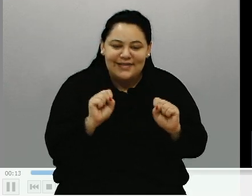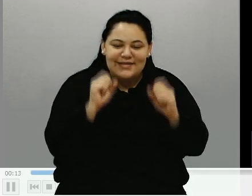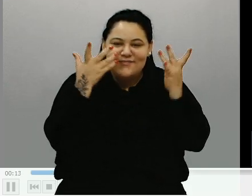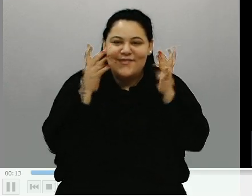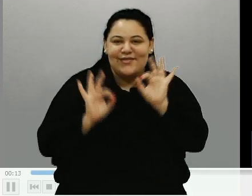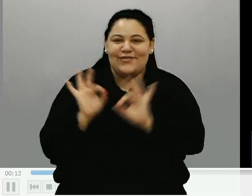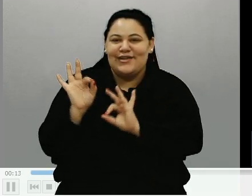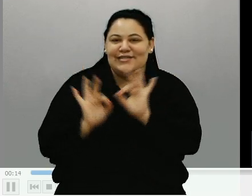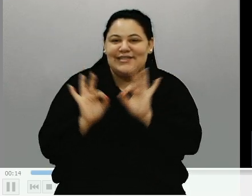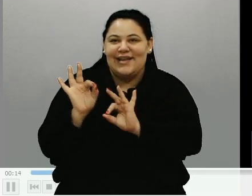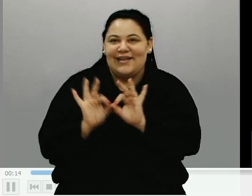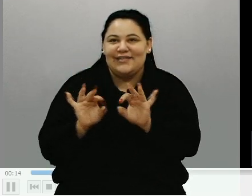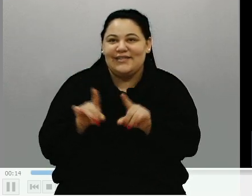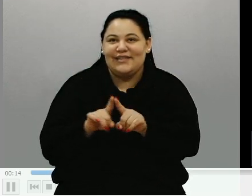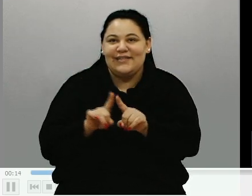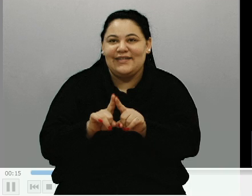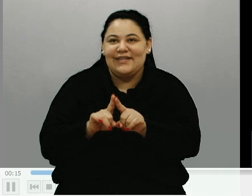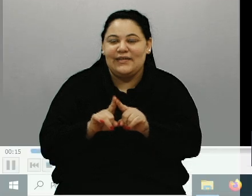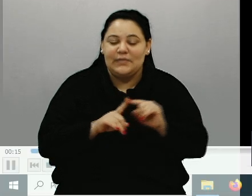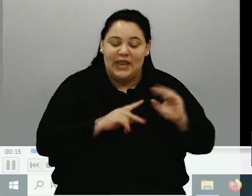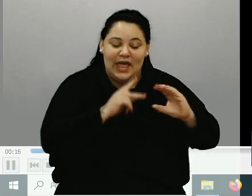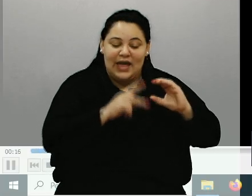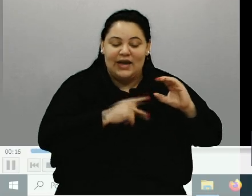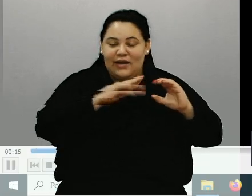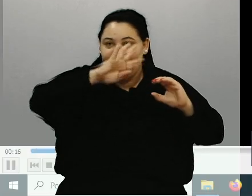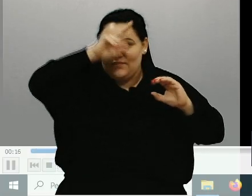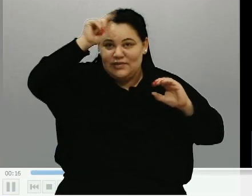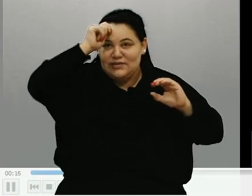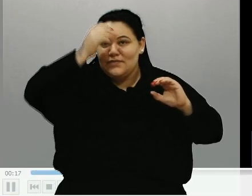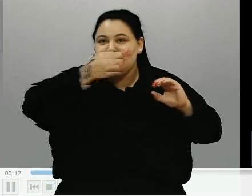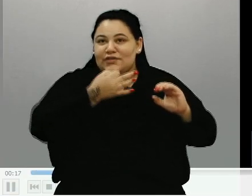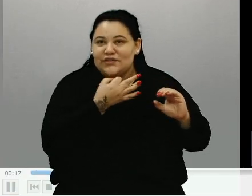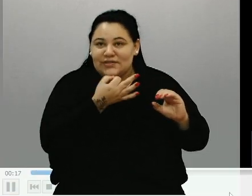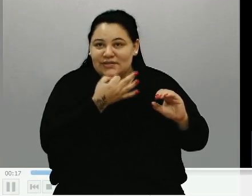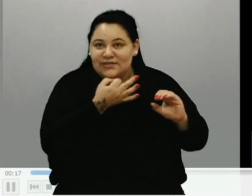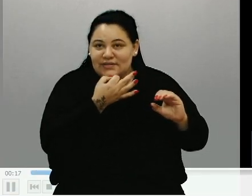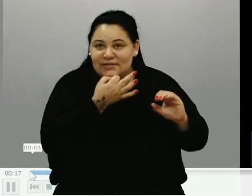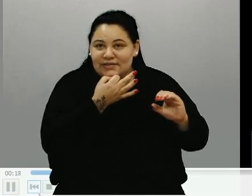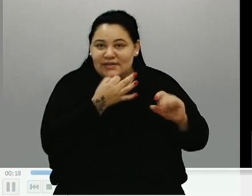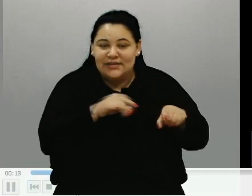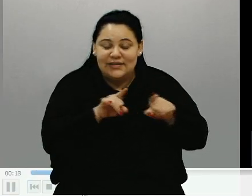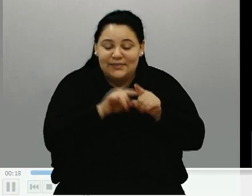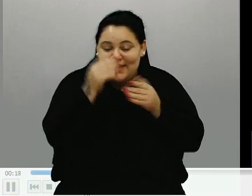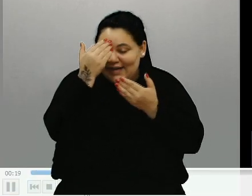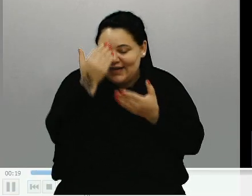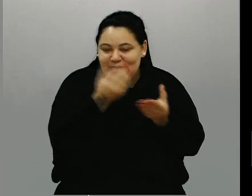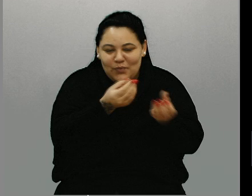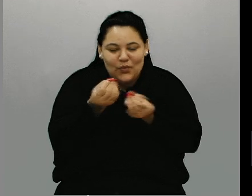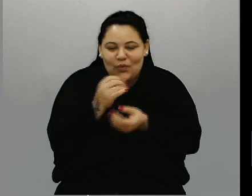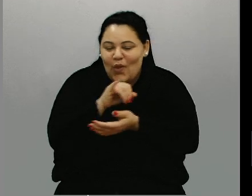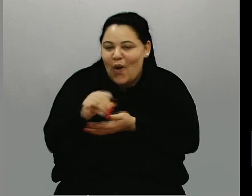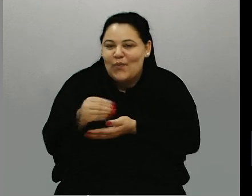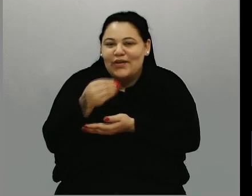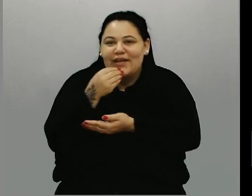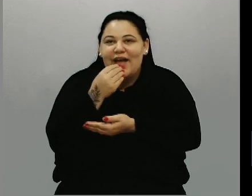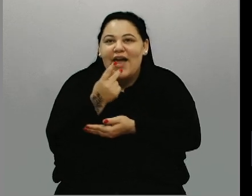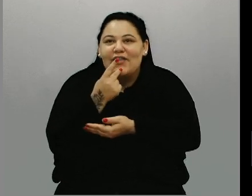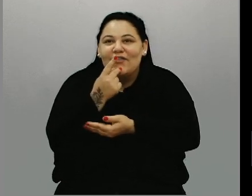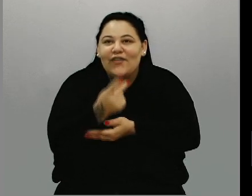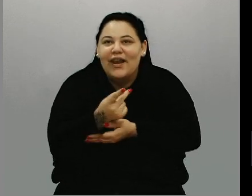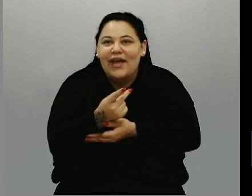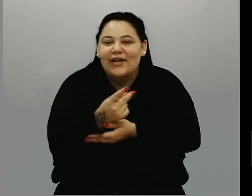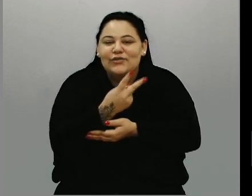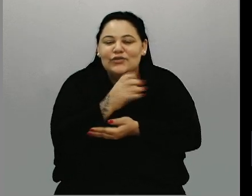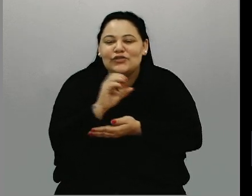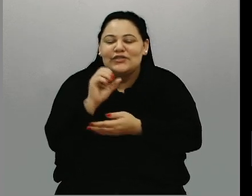organizado pela Câmara Municipal de Caxias do Sul e agradeço muito a possibilidade de falar do bicentenário da